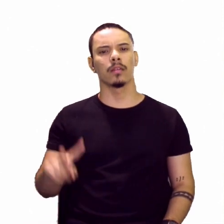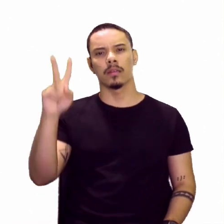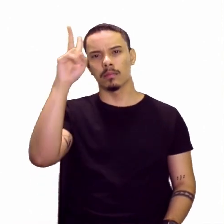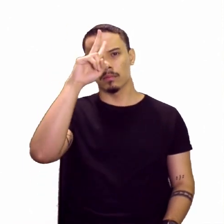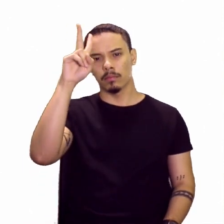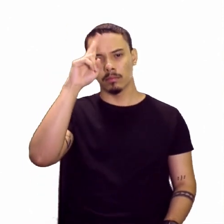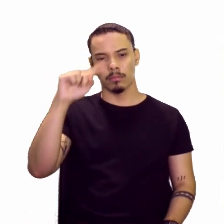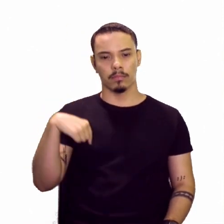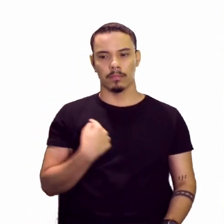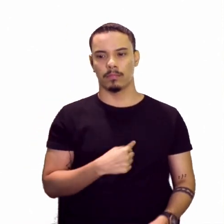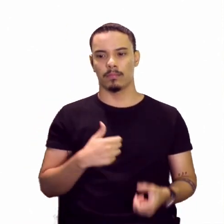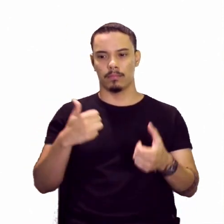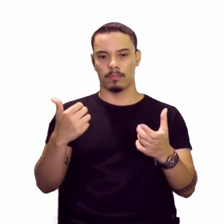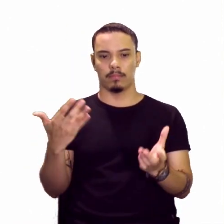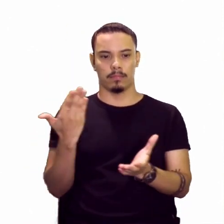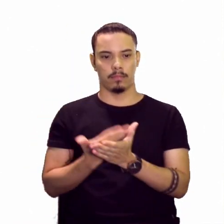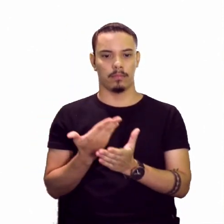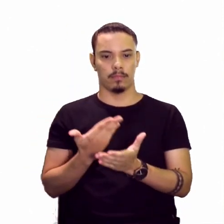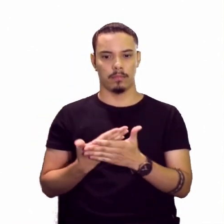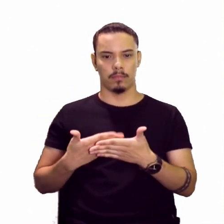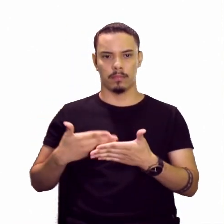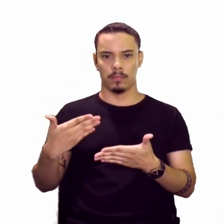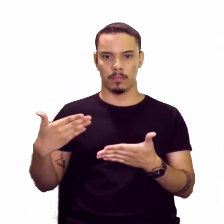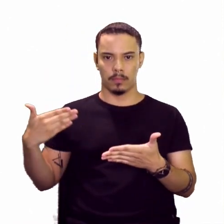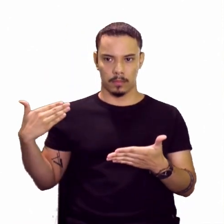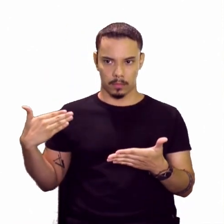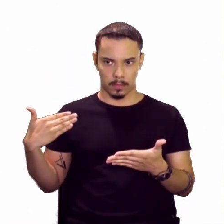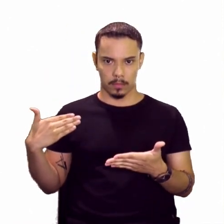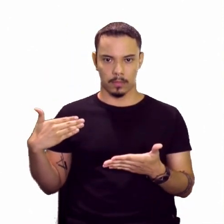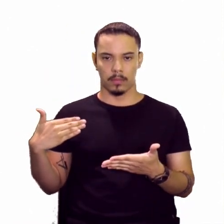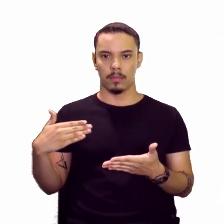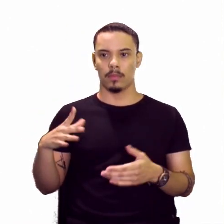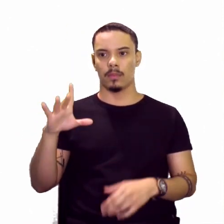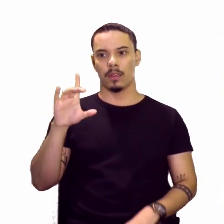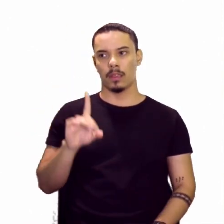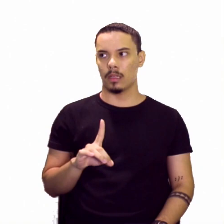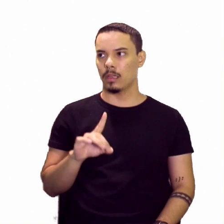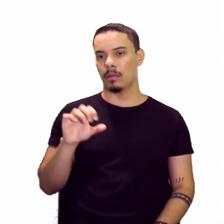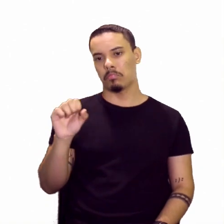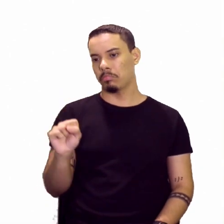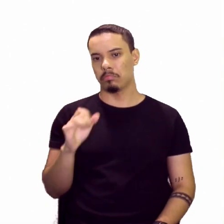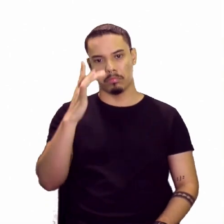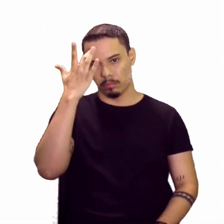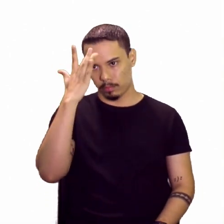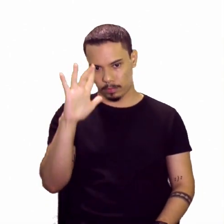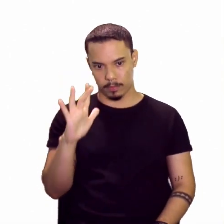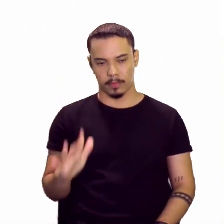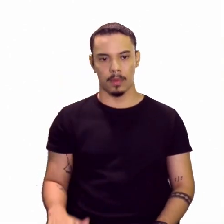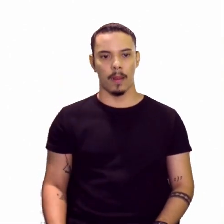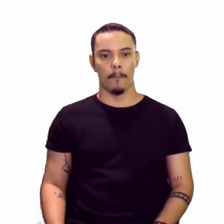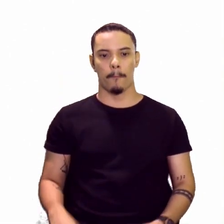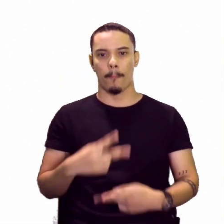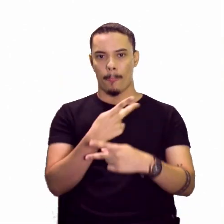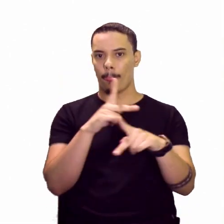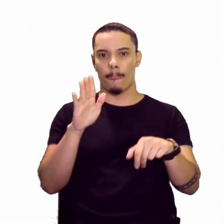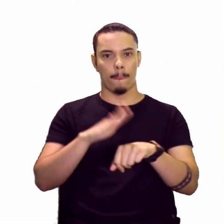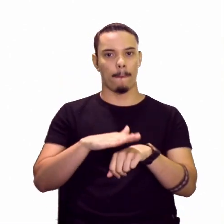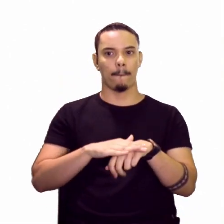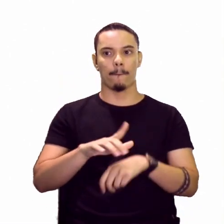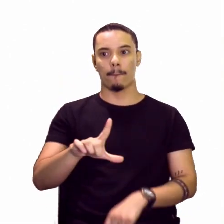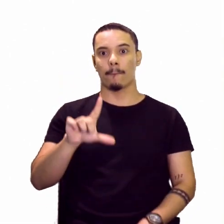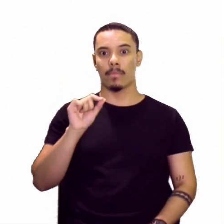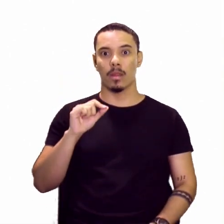nós falamos na aula passada que pode ser um Szinho de posição, pode ser um D de distância, né? Lembrando, inclusive, pessoal, que antes de no